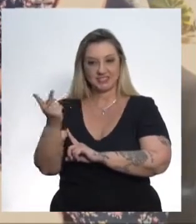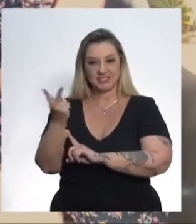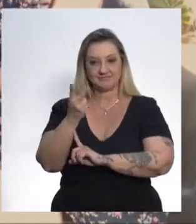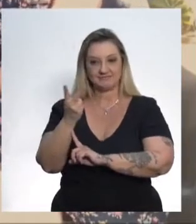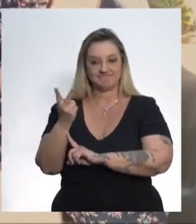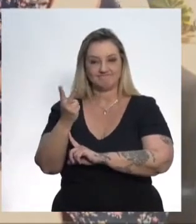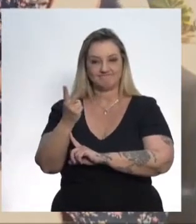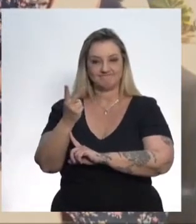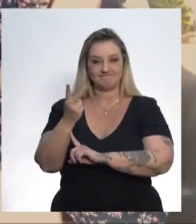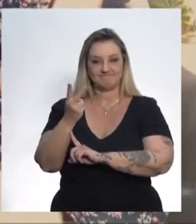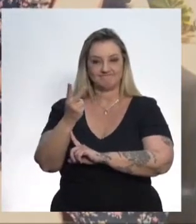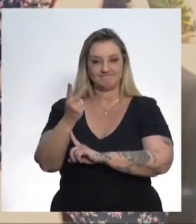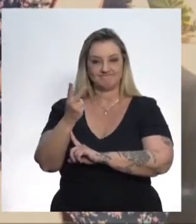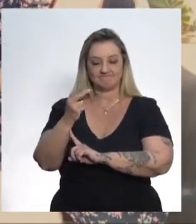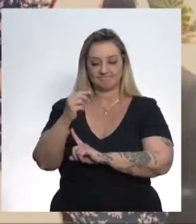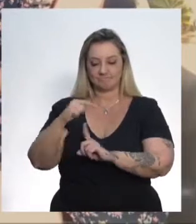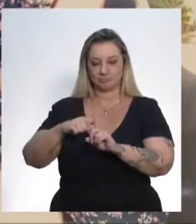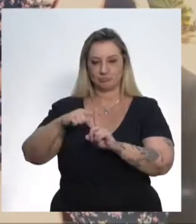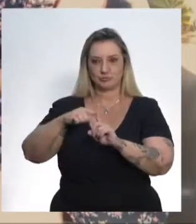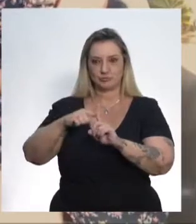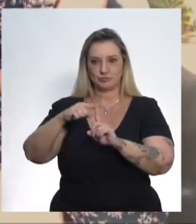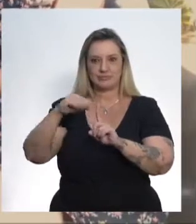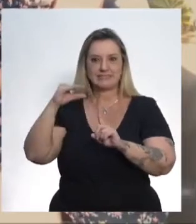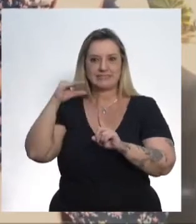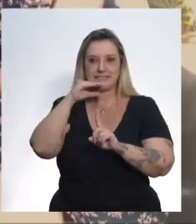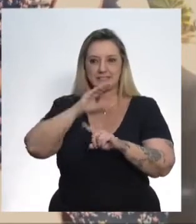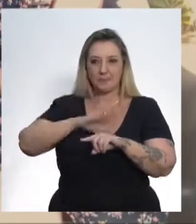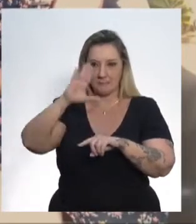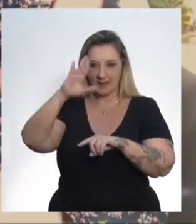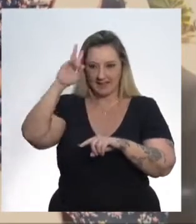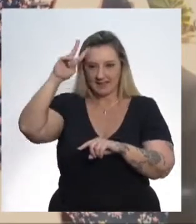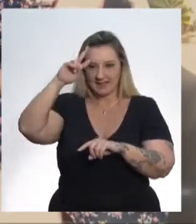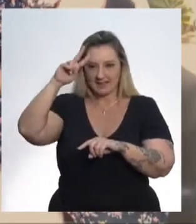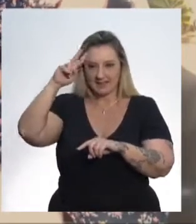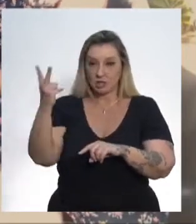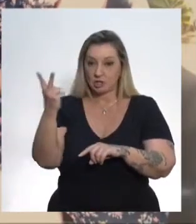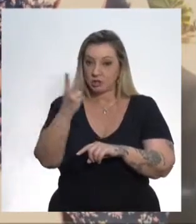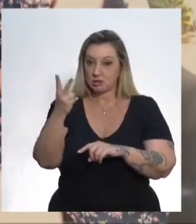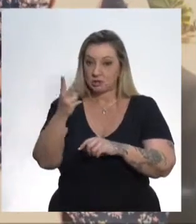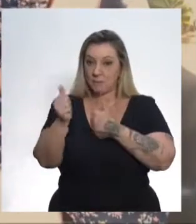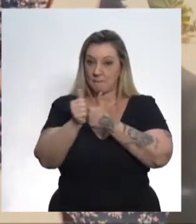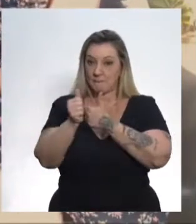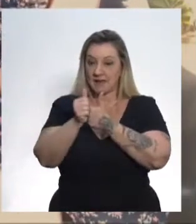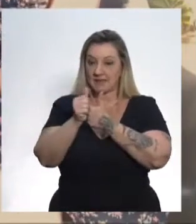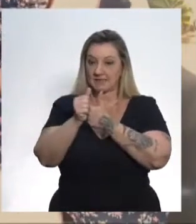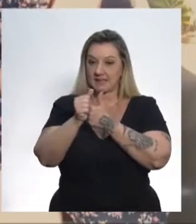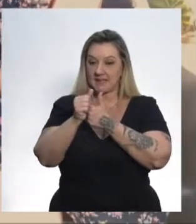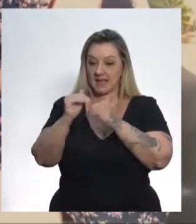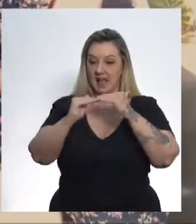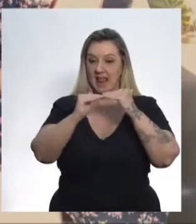com temperaturas mais elevadas. Vejam que os dois estão perto da linha do Equador.